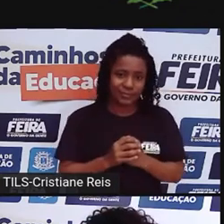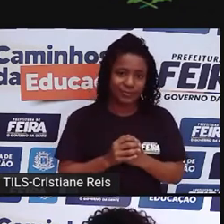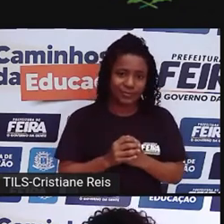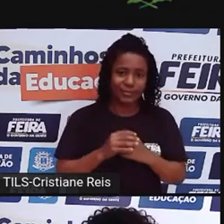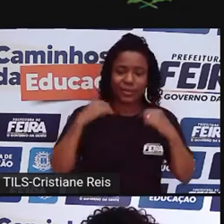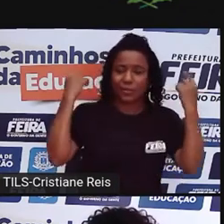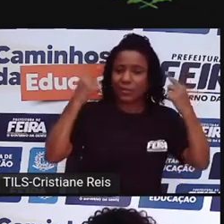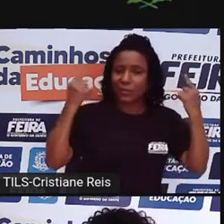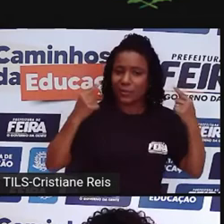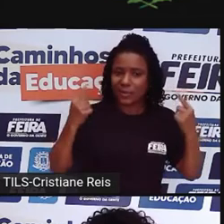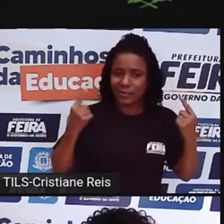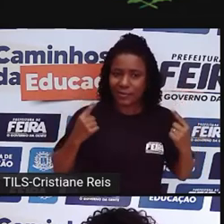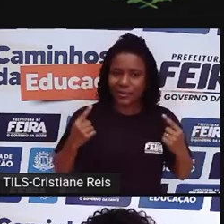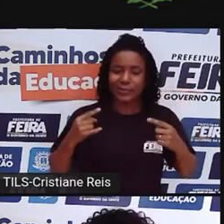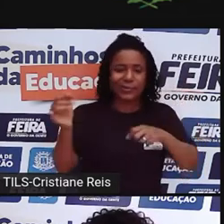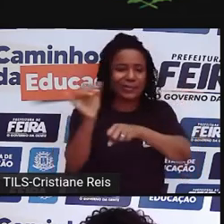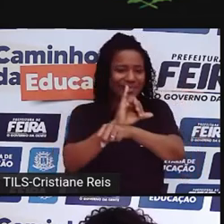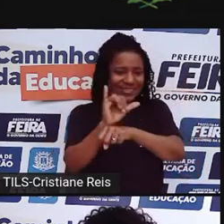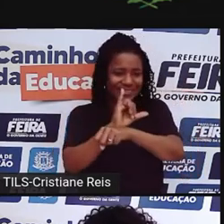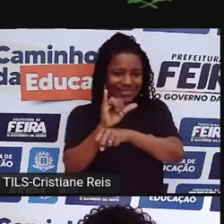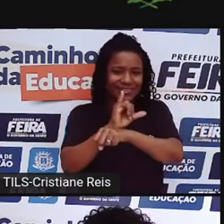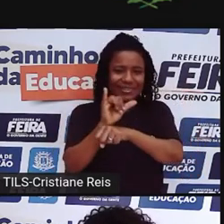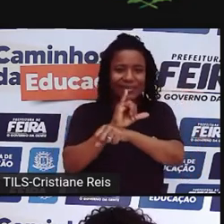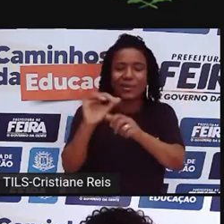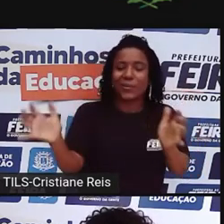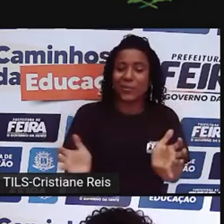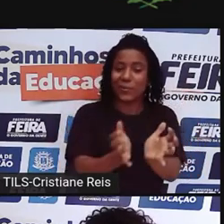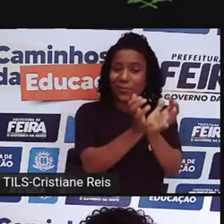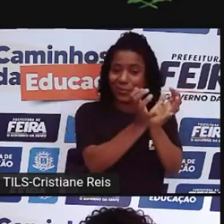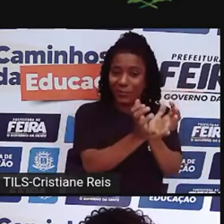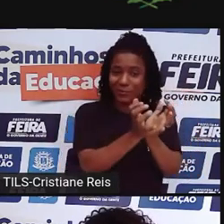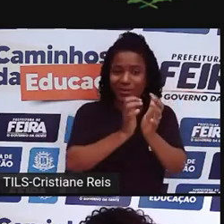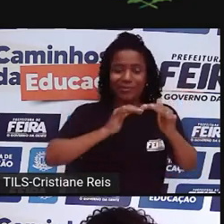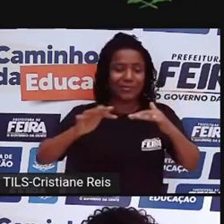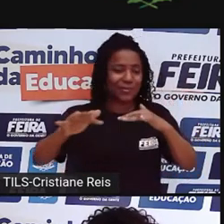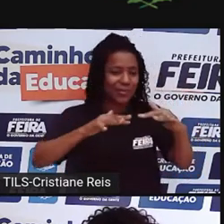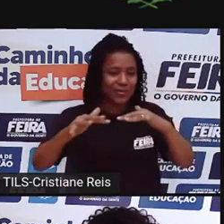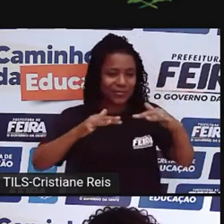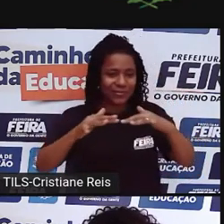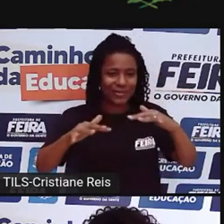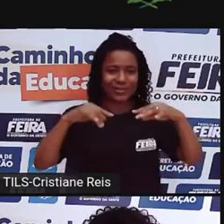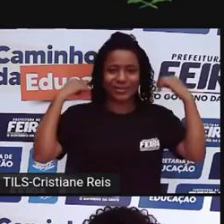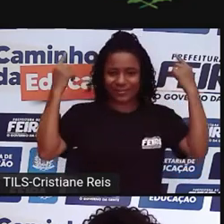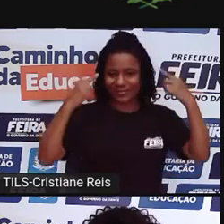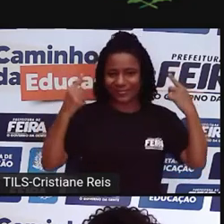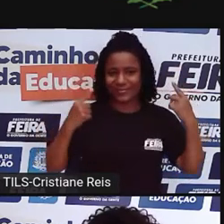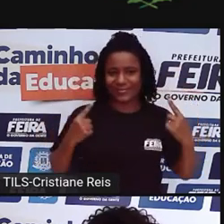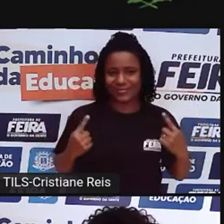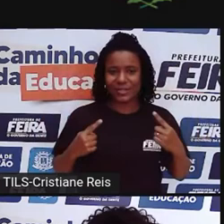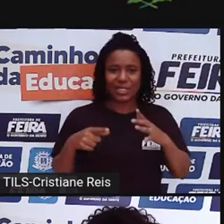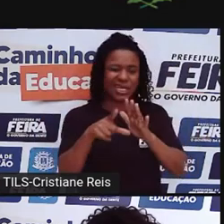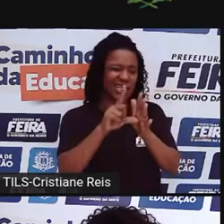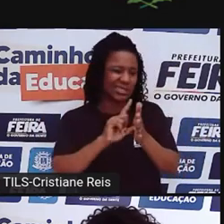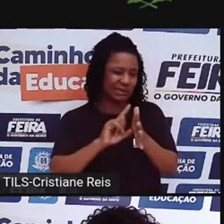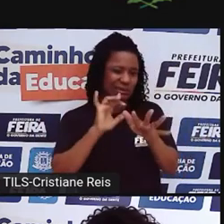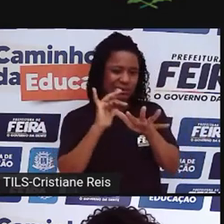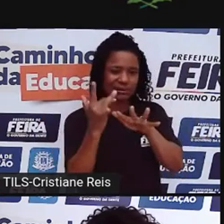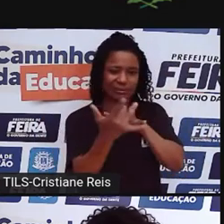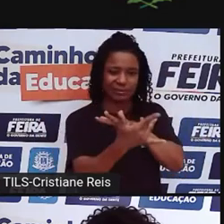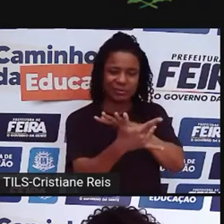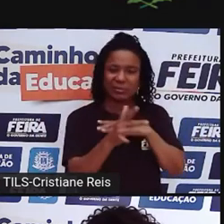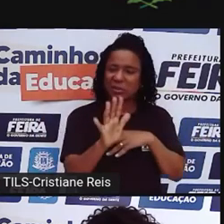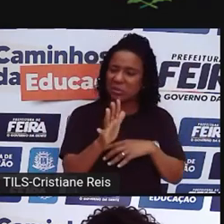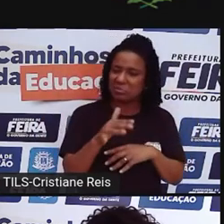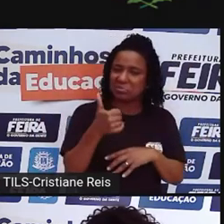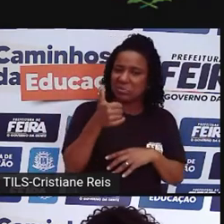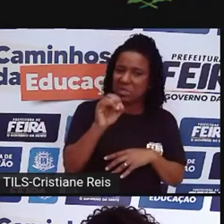pensam igual, e criou uma coletividade que, às vezes, antes das redes sociais, né, há uns 10 anos atrás, 15 anos atrás,